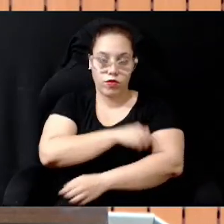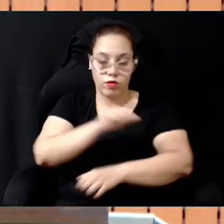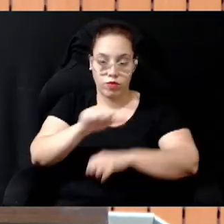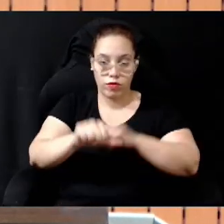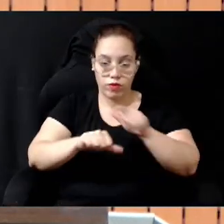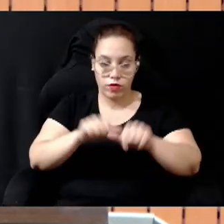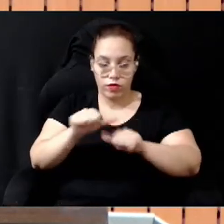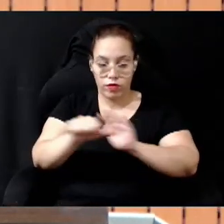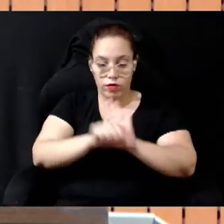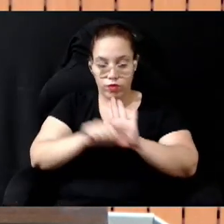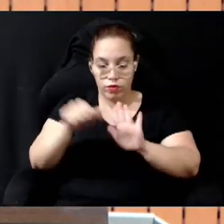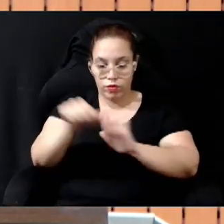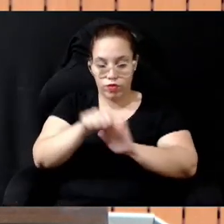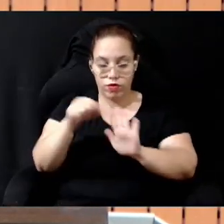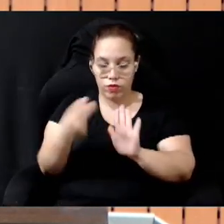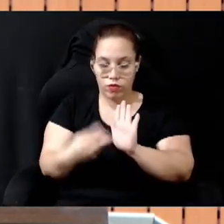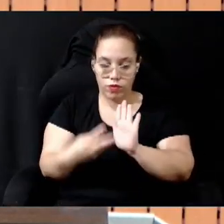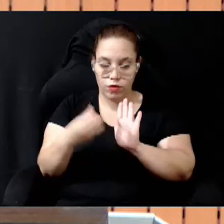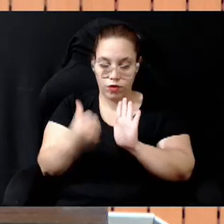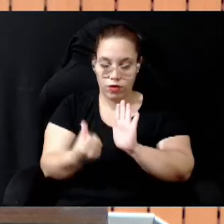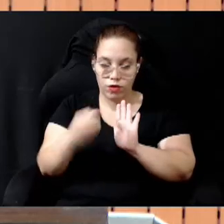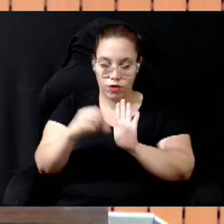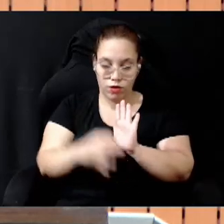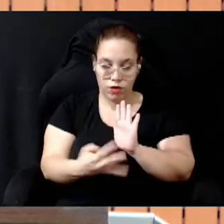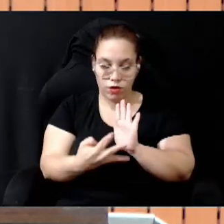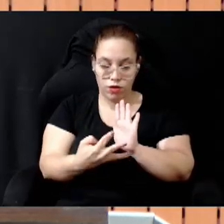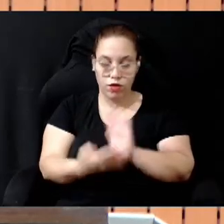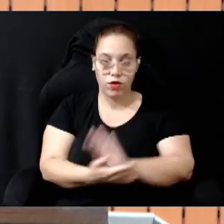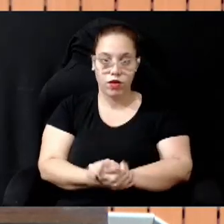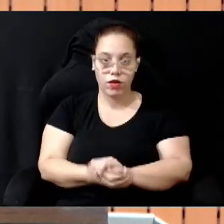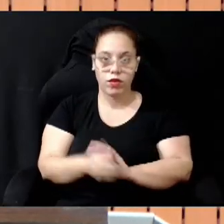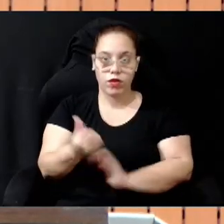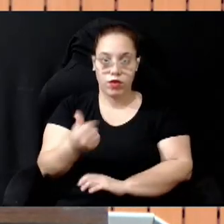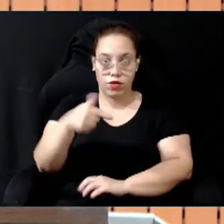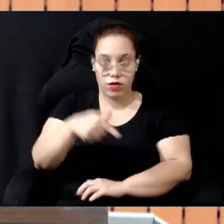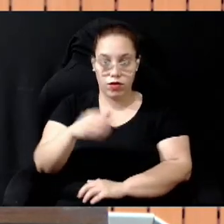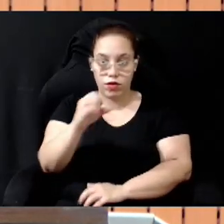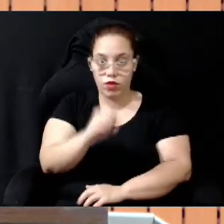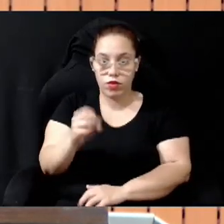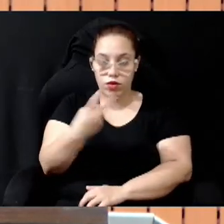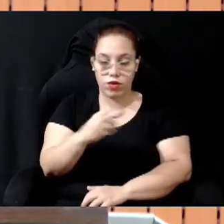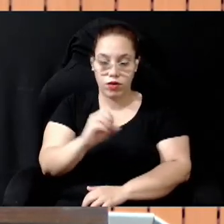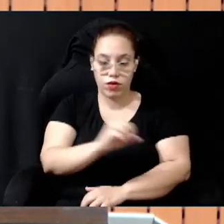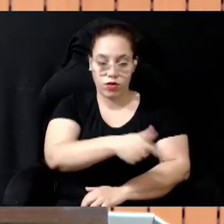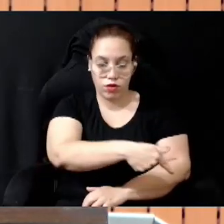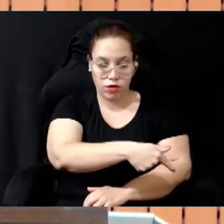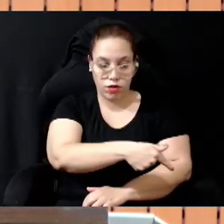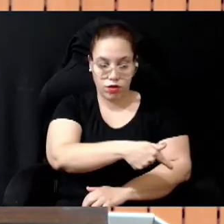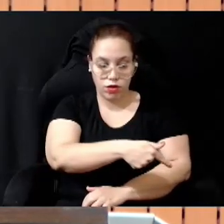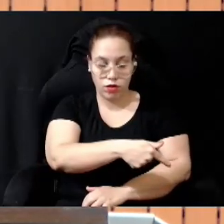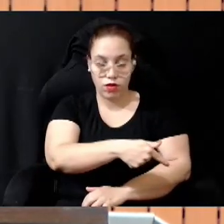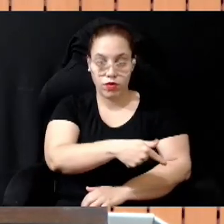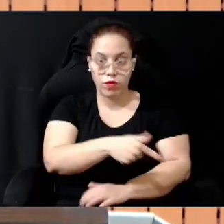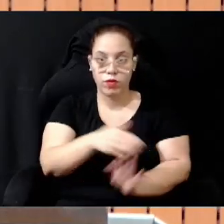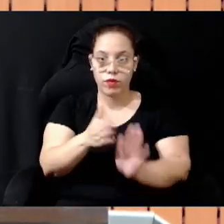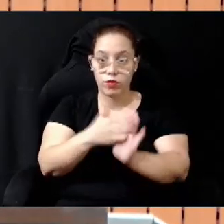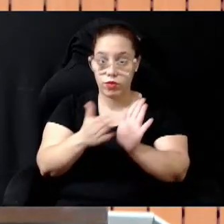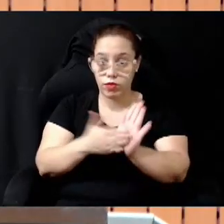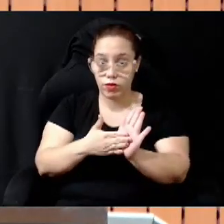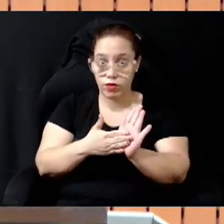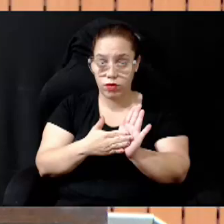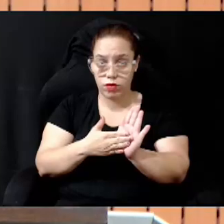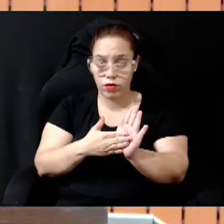Lei 13.104, de 17 de outubro de 2007, que dispõe sobre o procedimento e